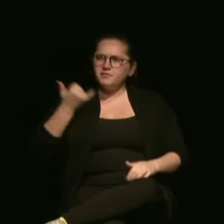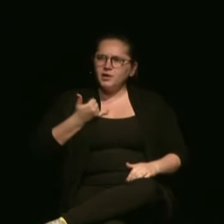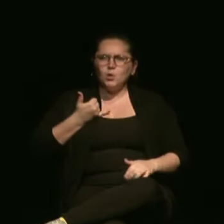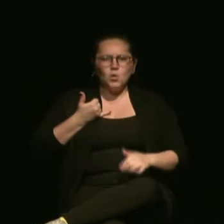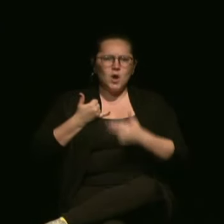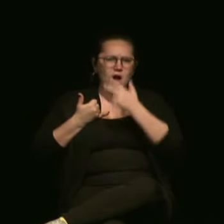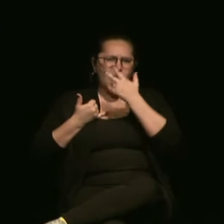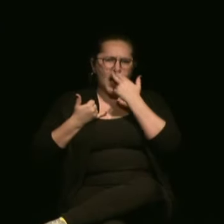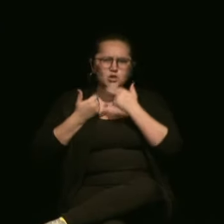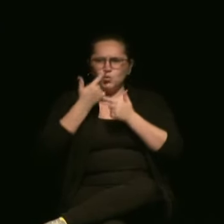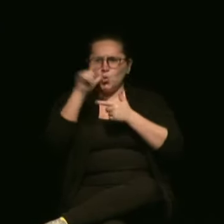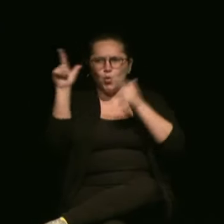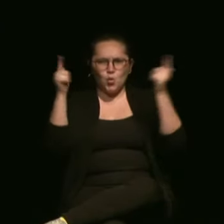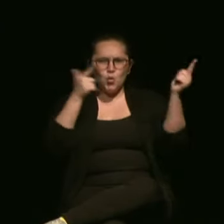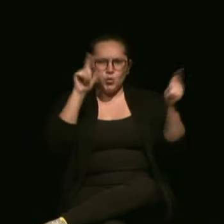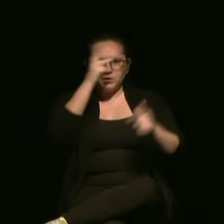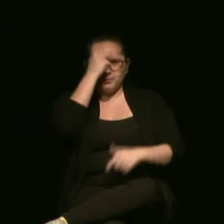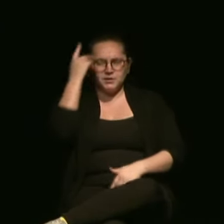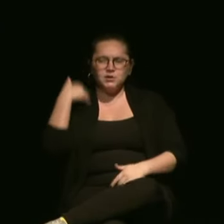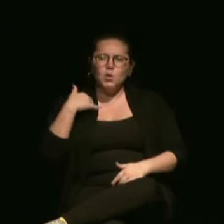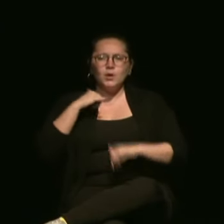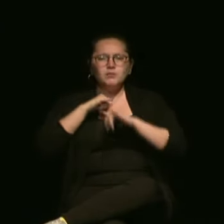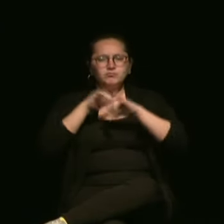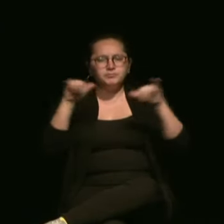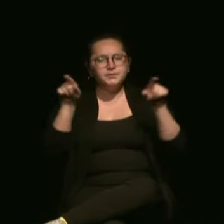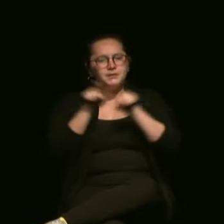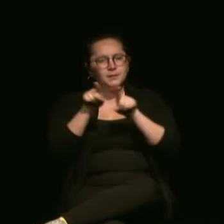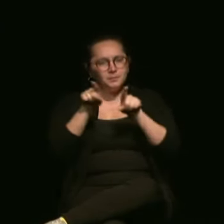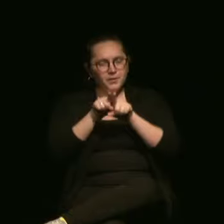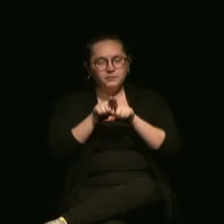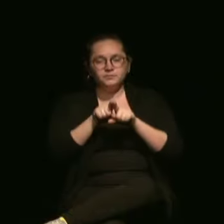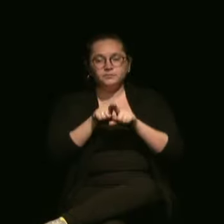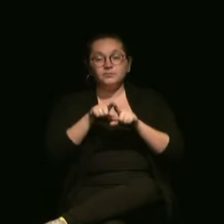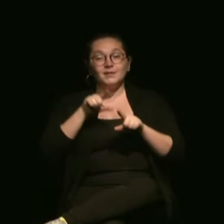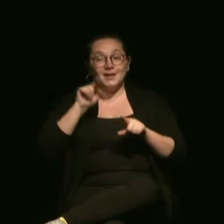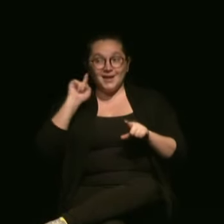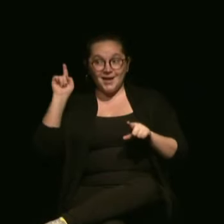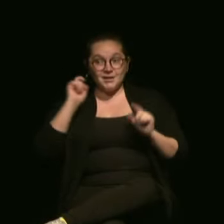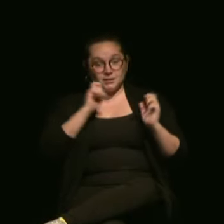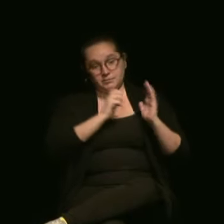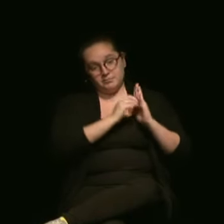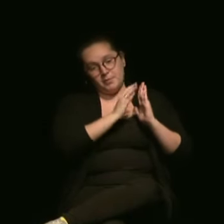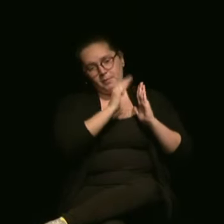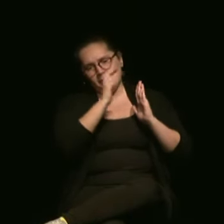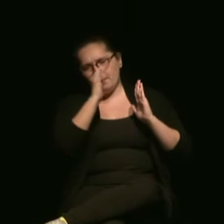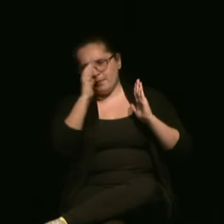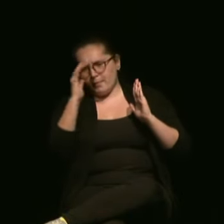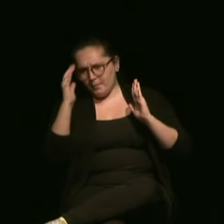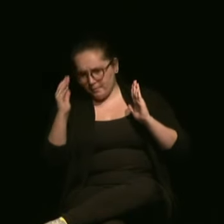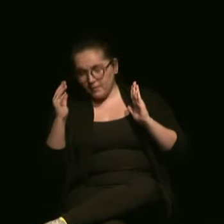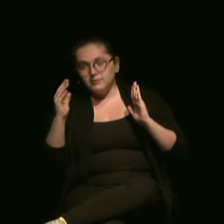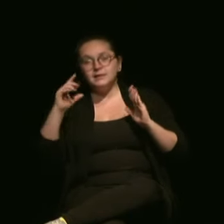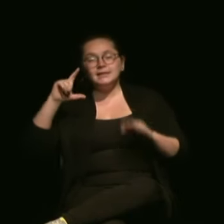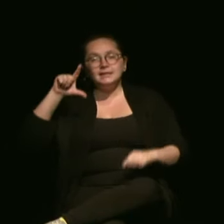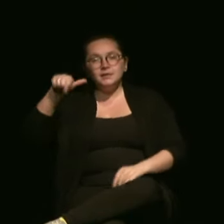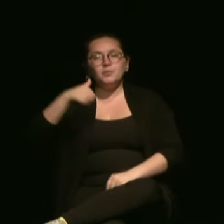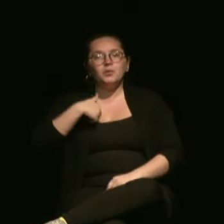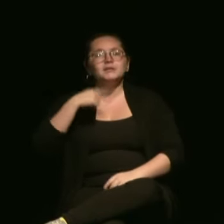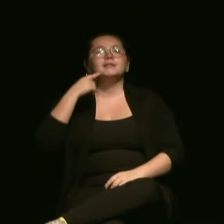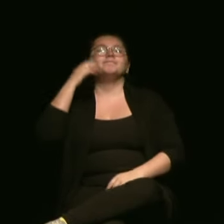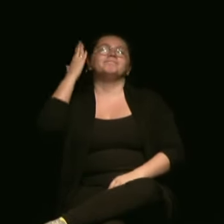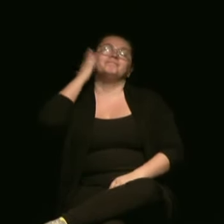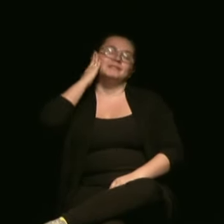também, que foi depois de ter feito essa sequência que ele descobriu que ele queria ser